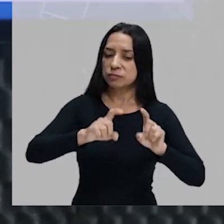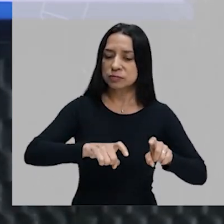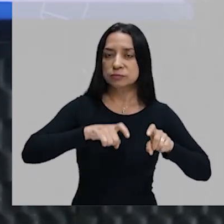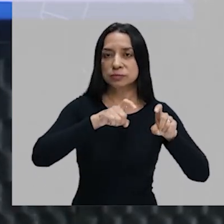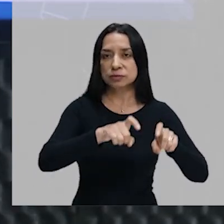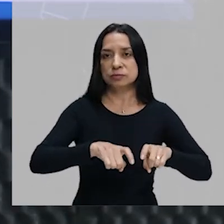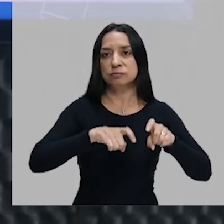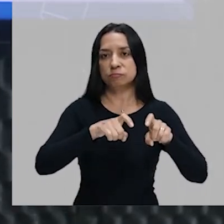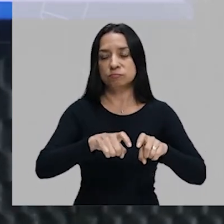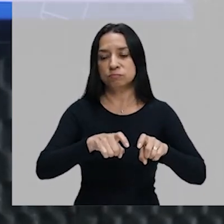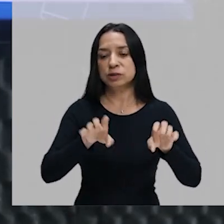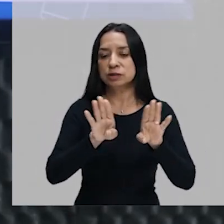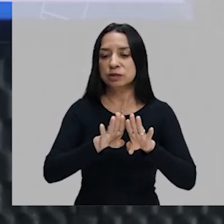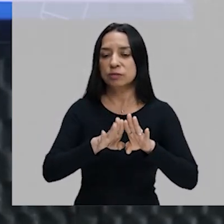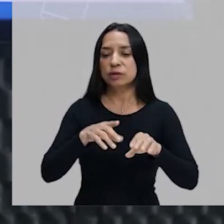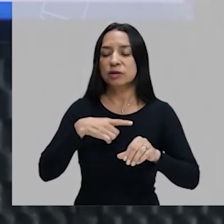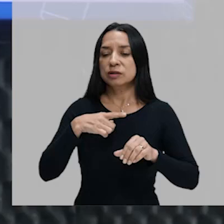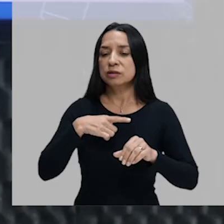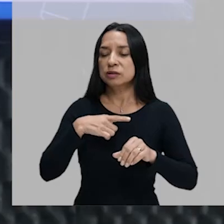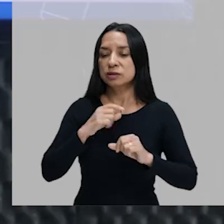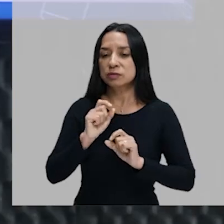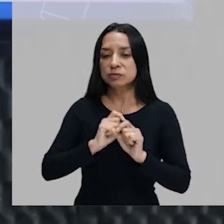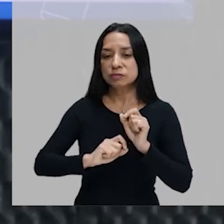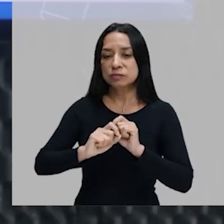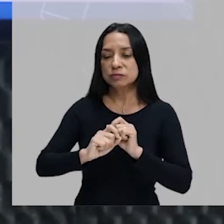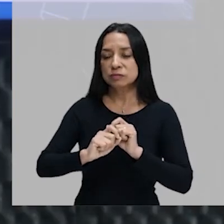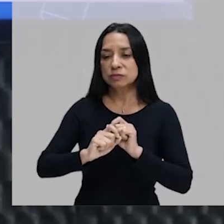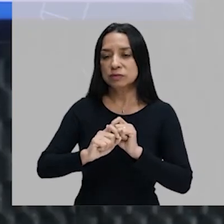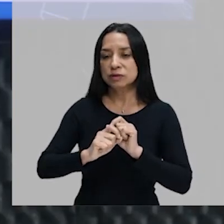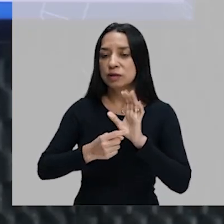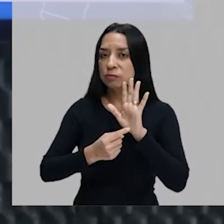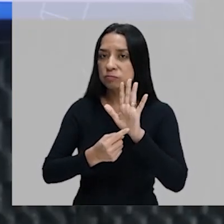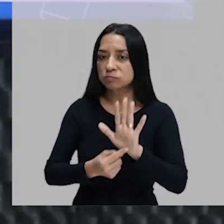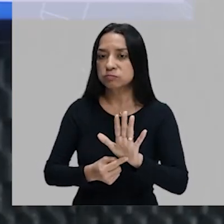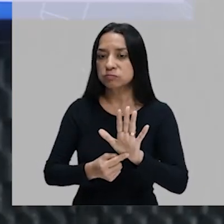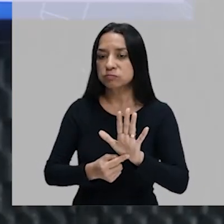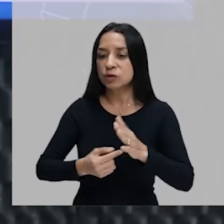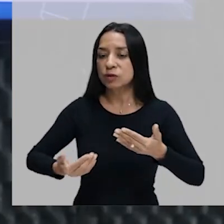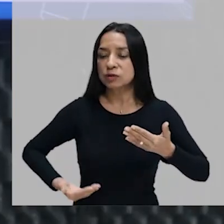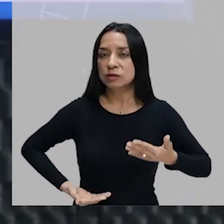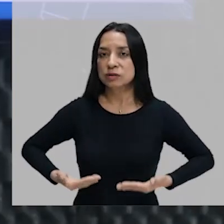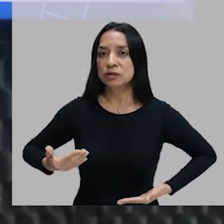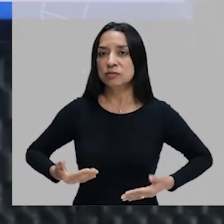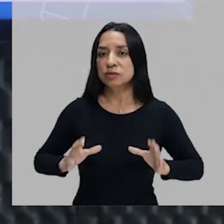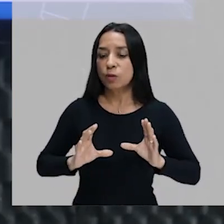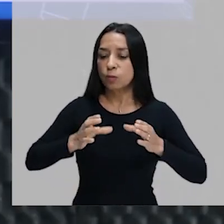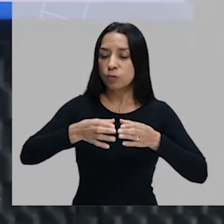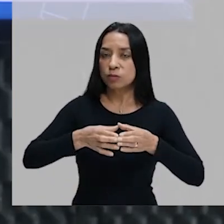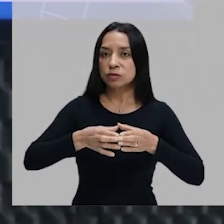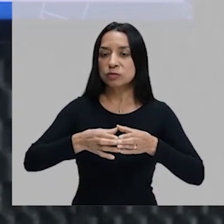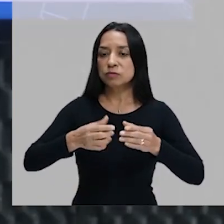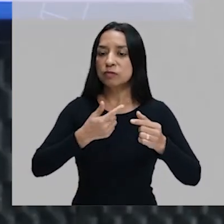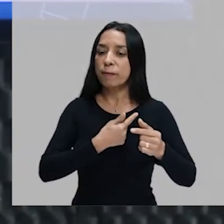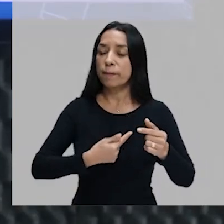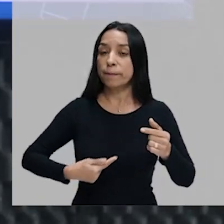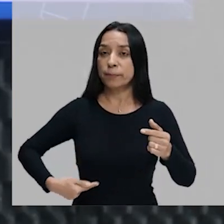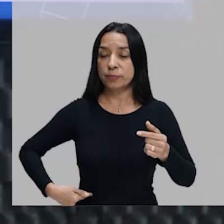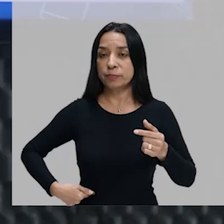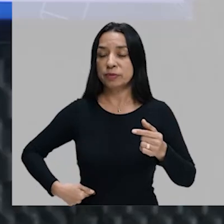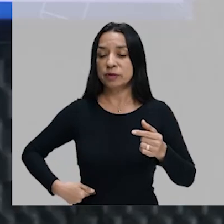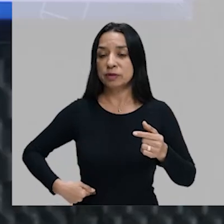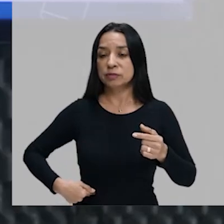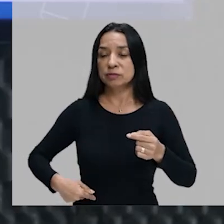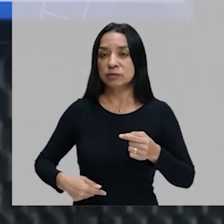Além disso, nós teremos o predomínio da servidão coletiva pública. Ou seja, quando eu falo